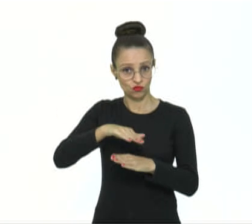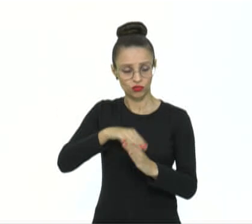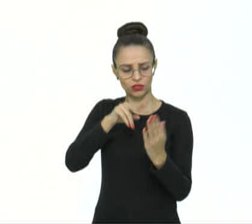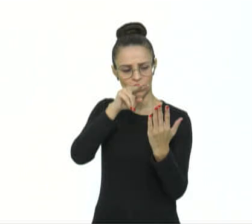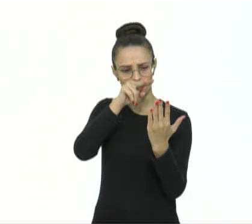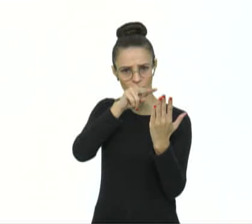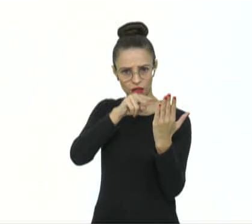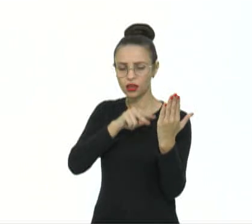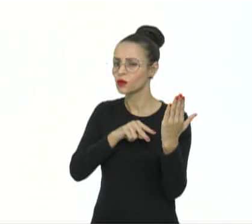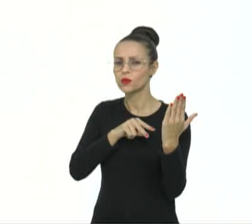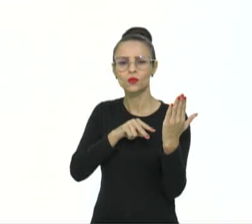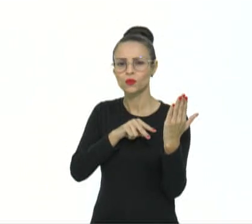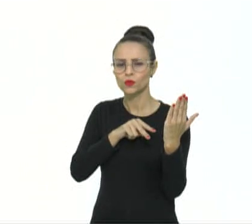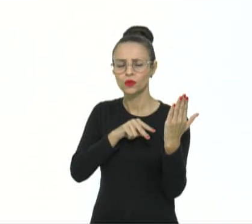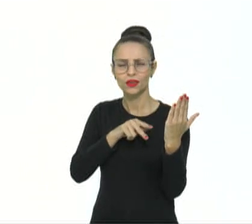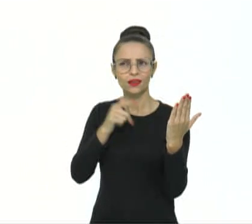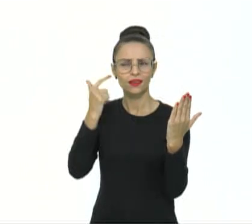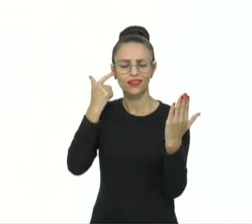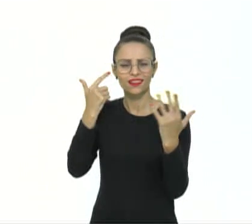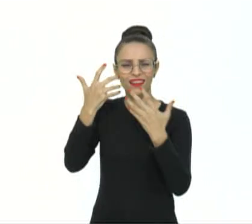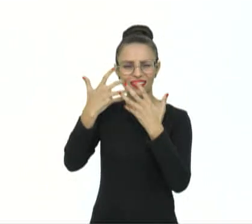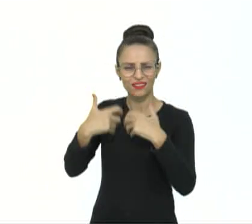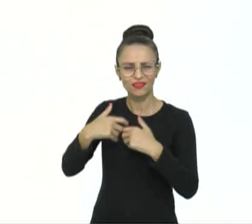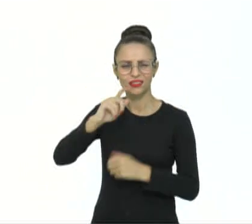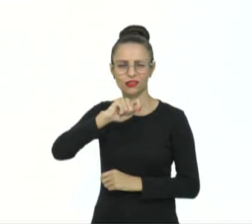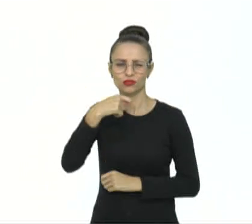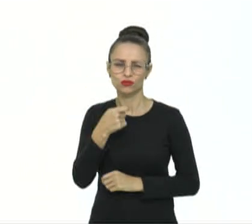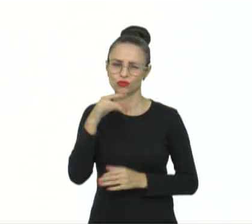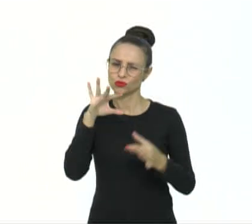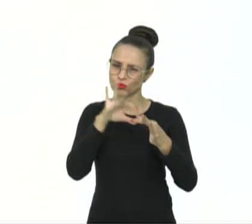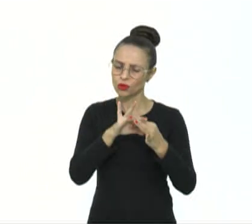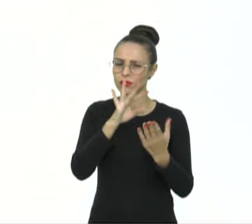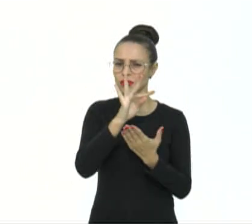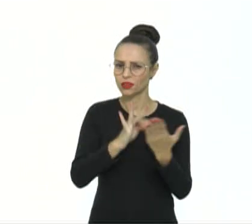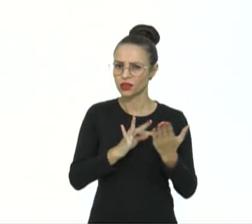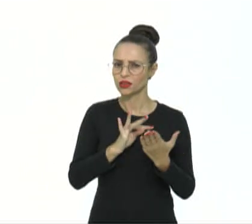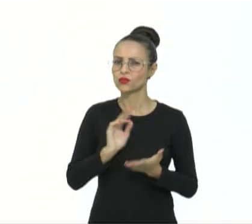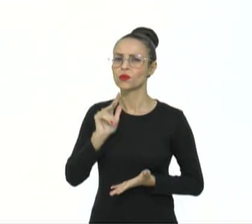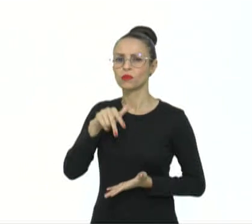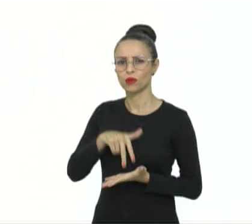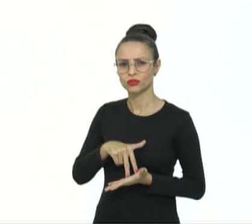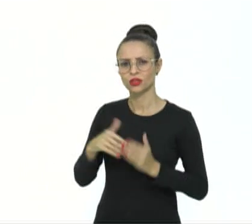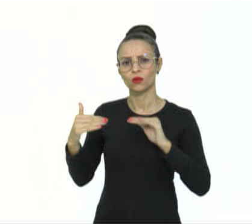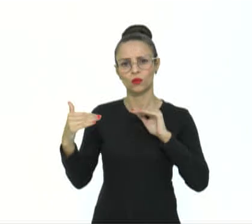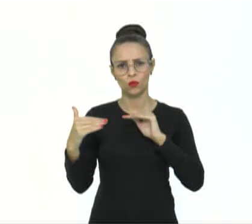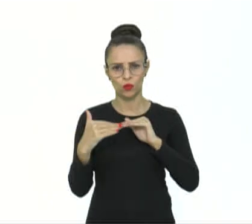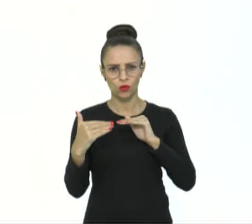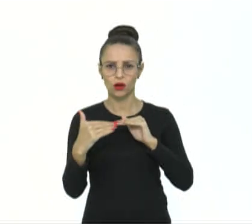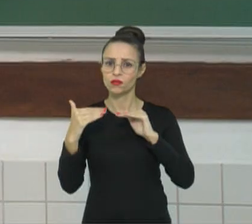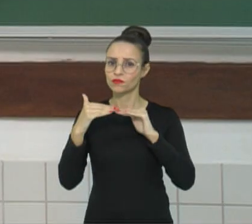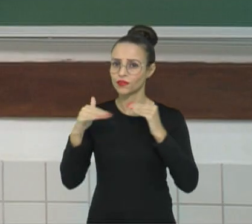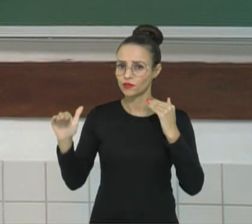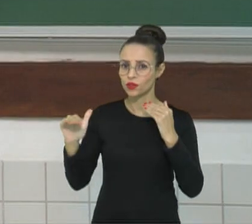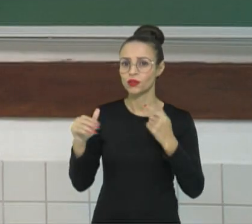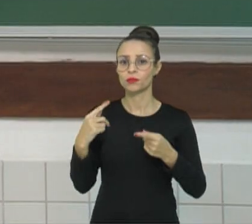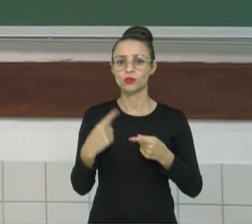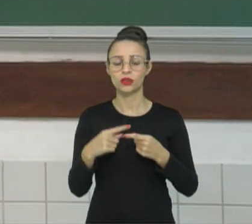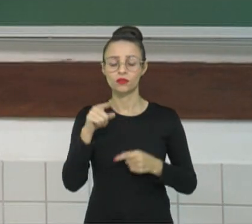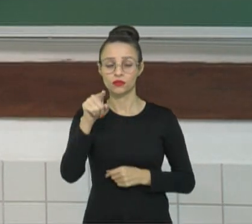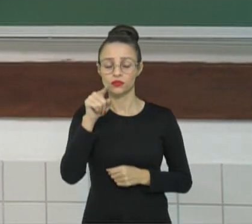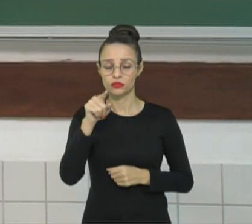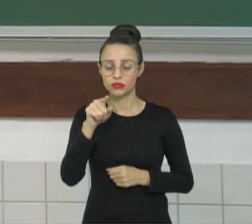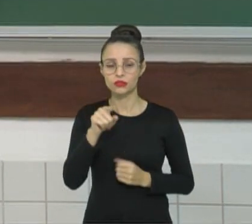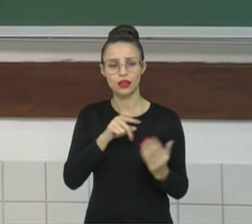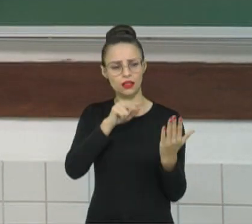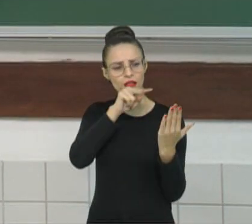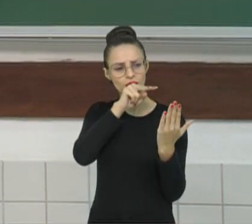que está fazendo a leitura, reflita a respeito do texto, posicionando-se de maneira contrária ou a favor. Então, conforme você está